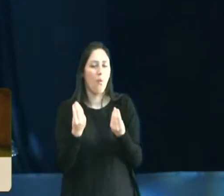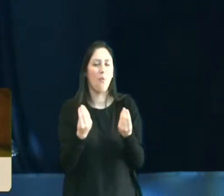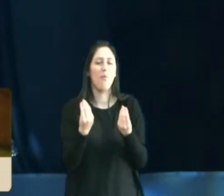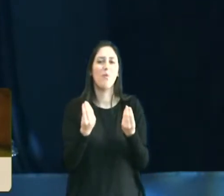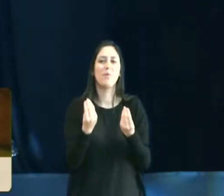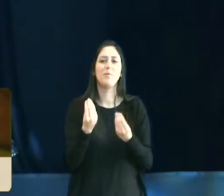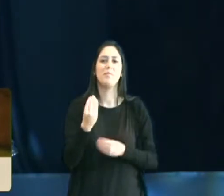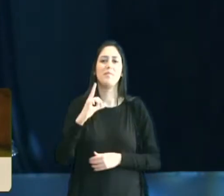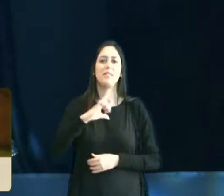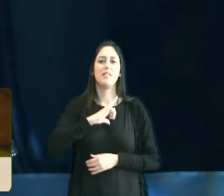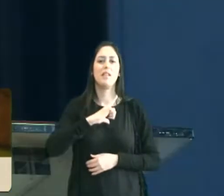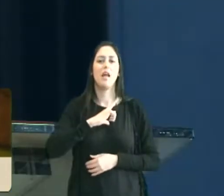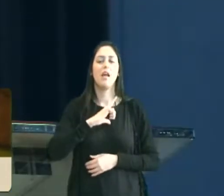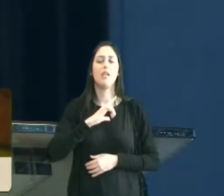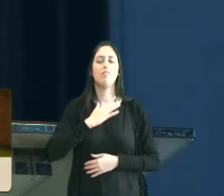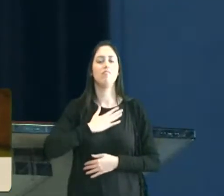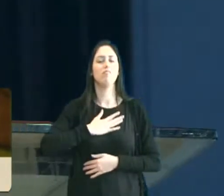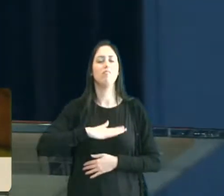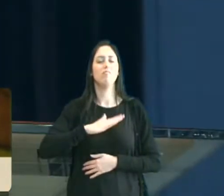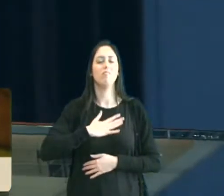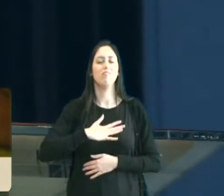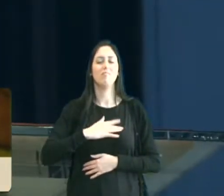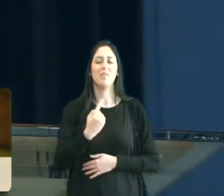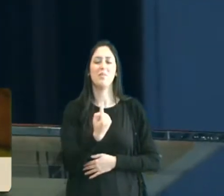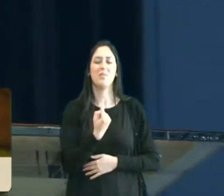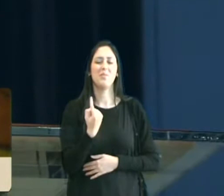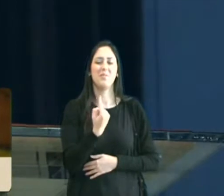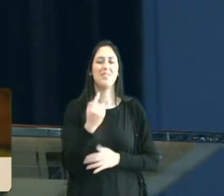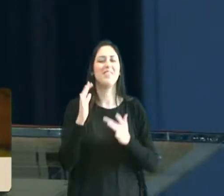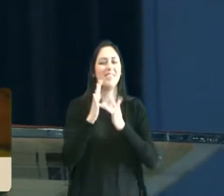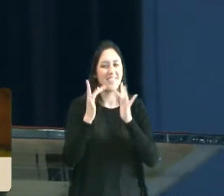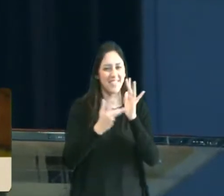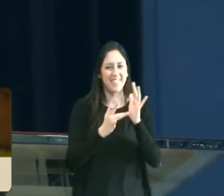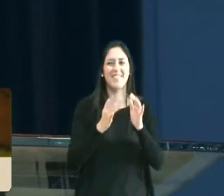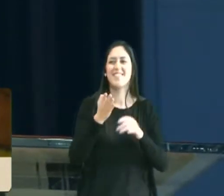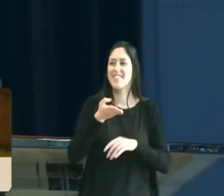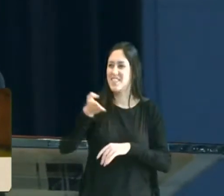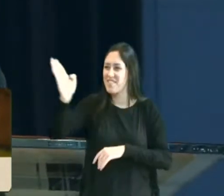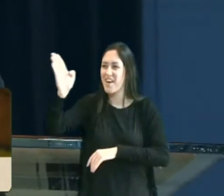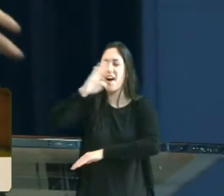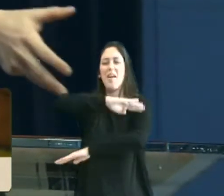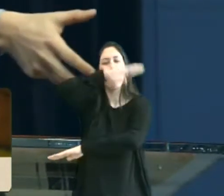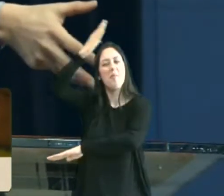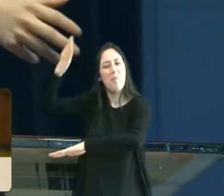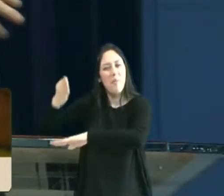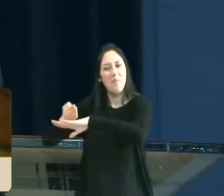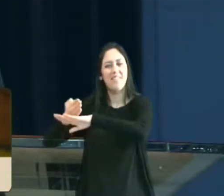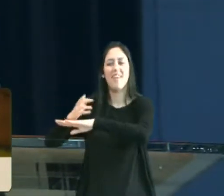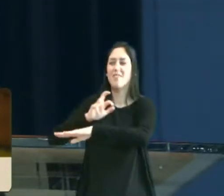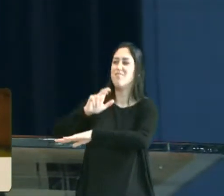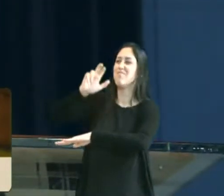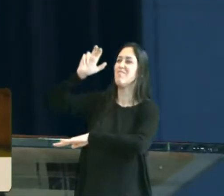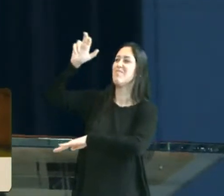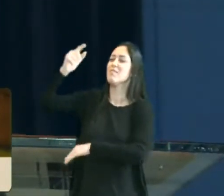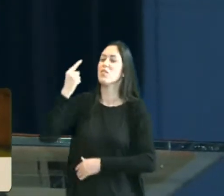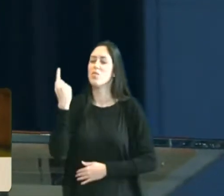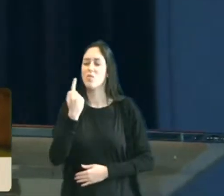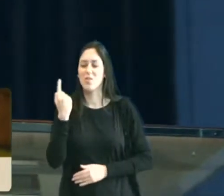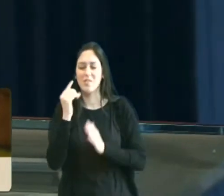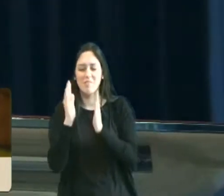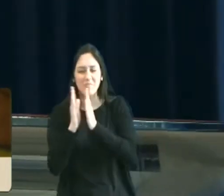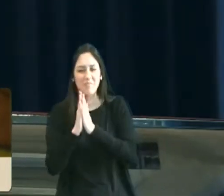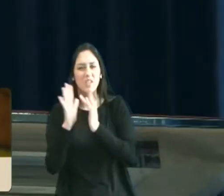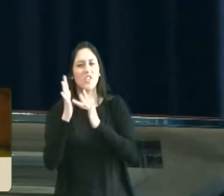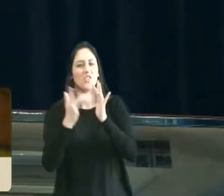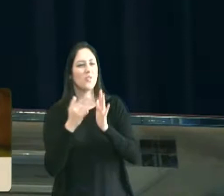da solitude. Ele ia para os lugares ermos, ele ia para as montanhas, ele ia para os desertos, ele ia para